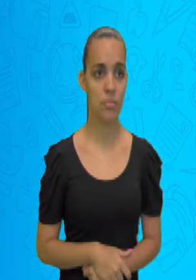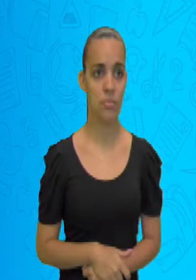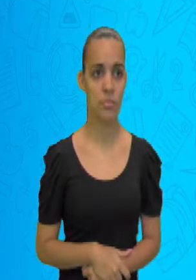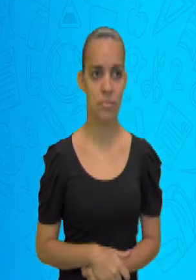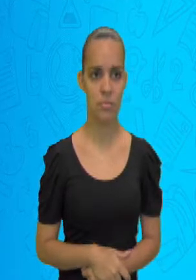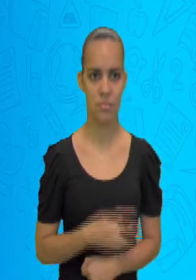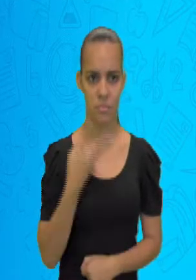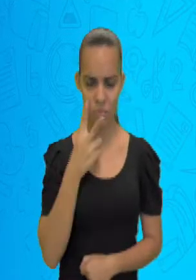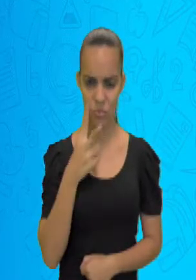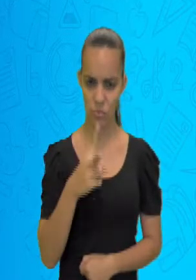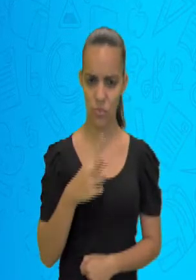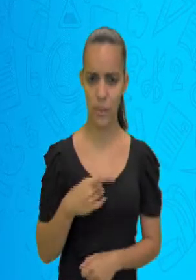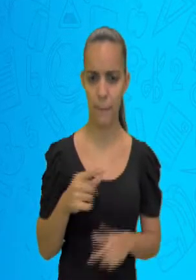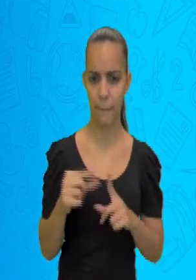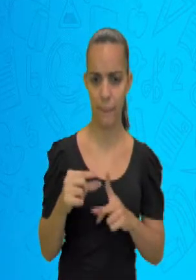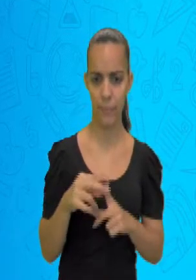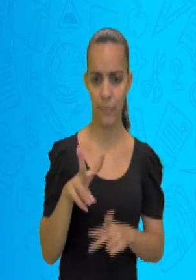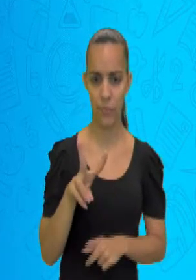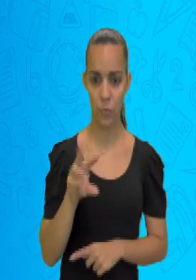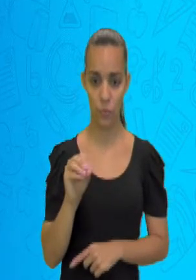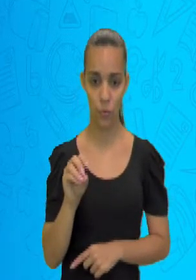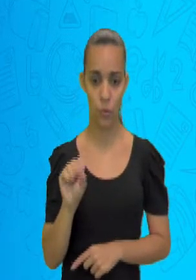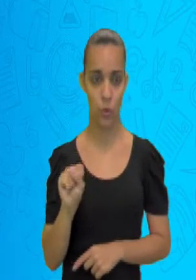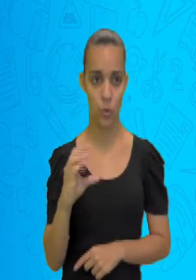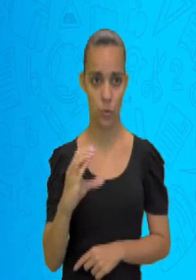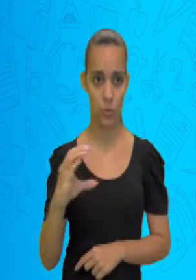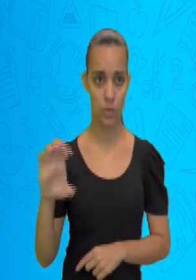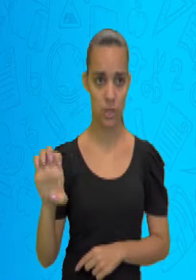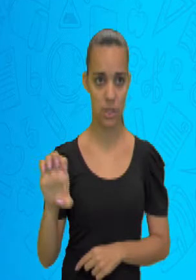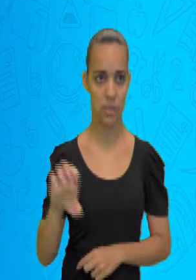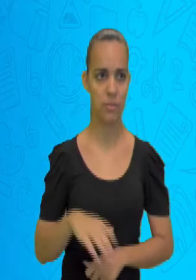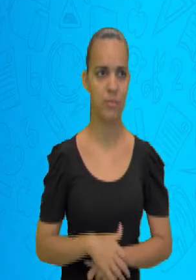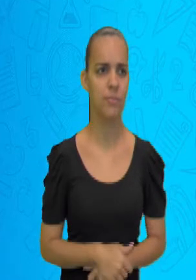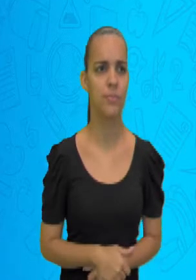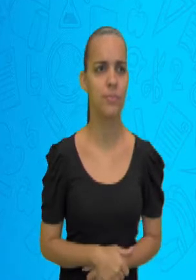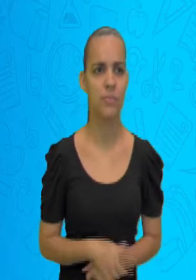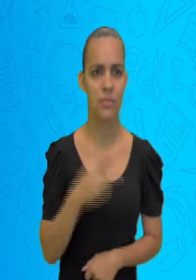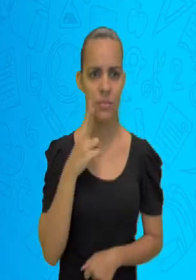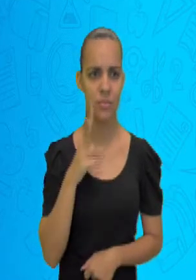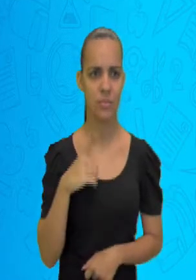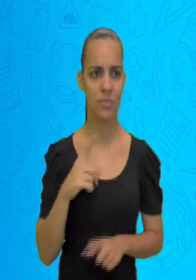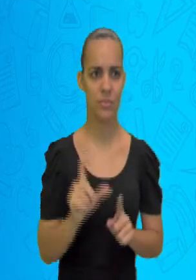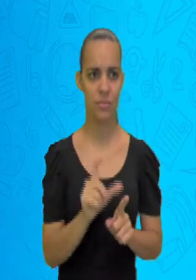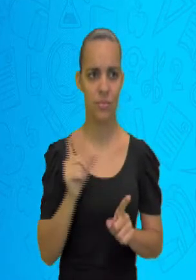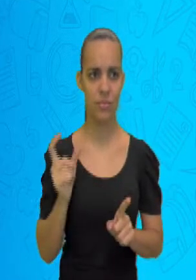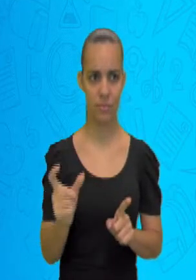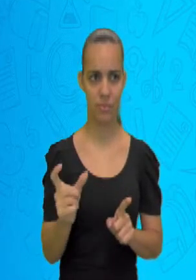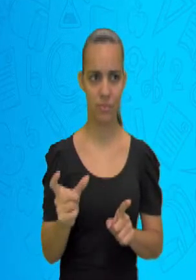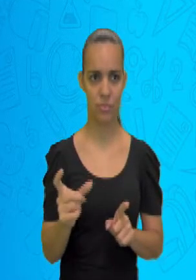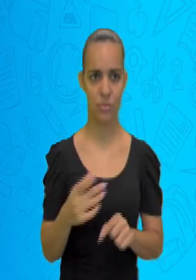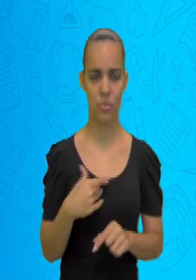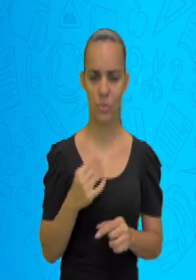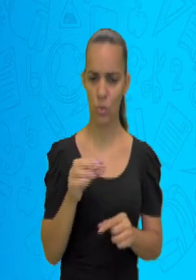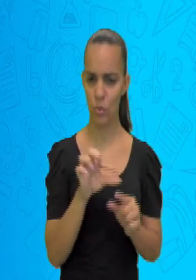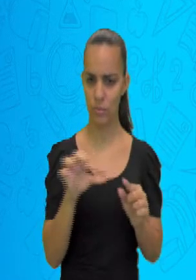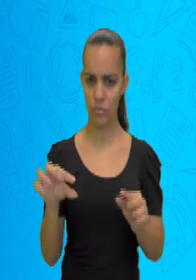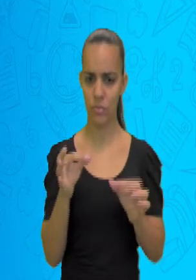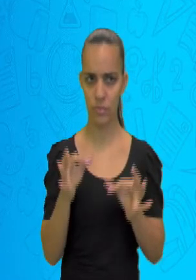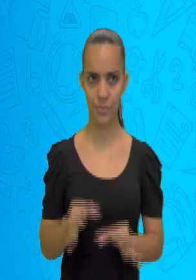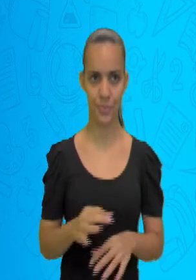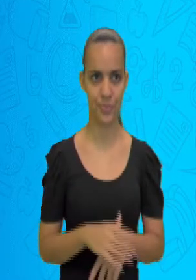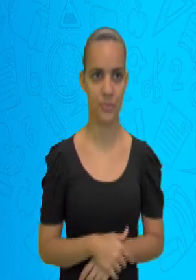Veja que você e está, que está destacado de vermelho, está escrito corretamente.